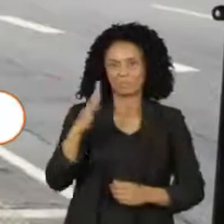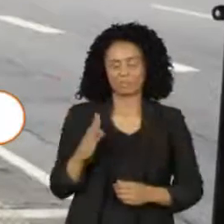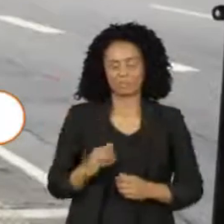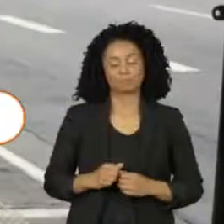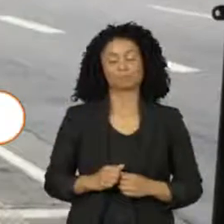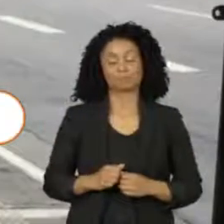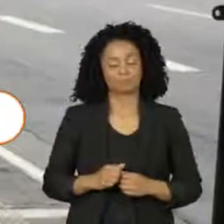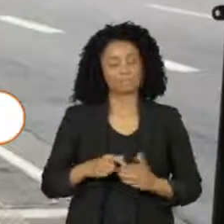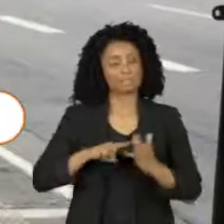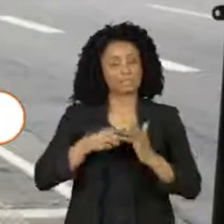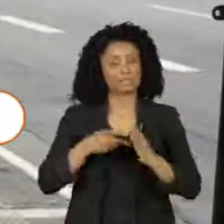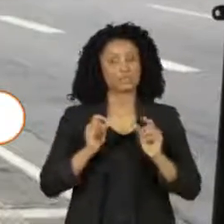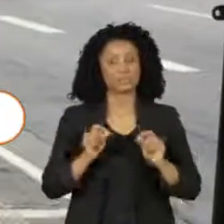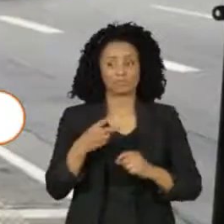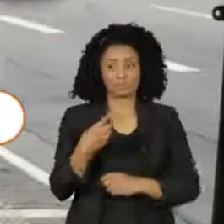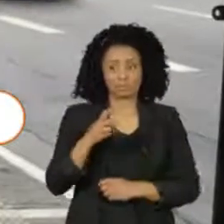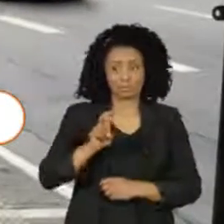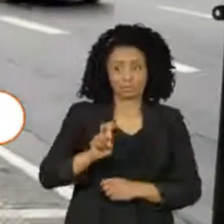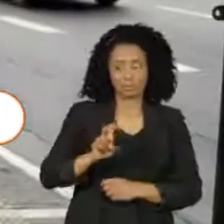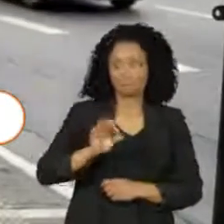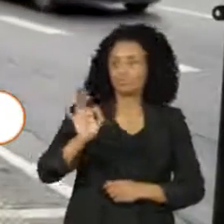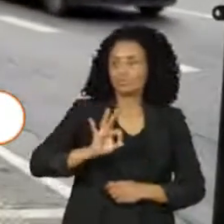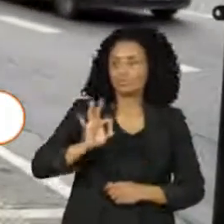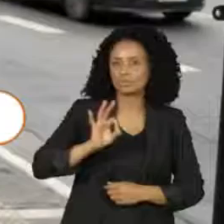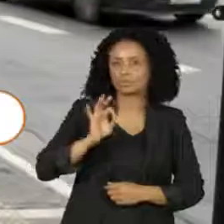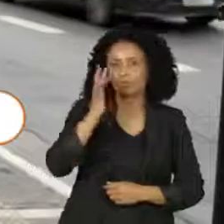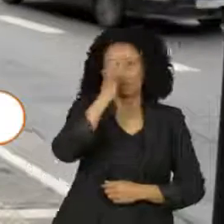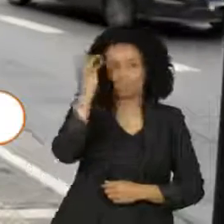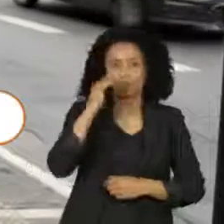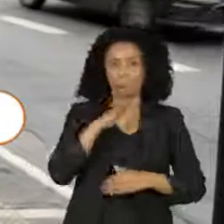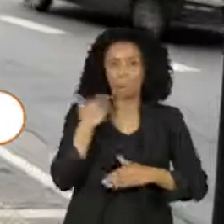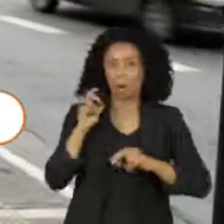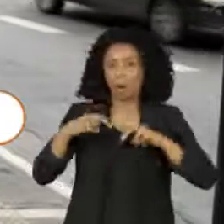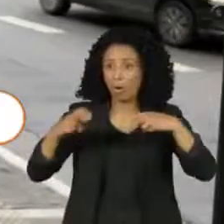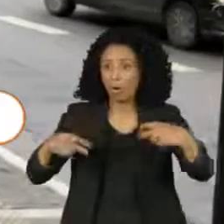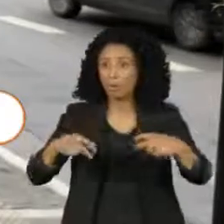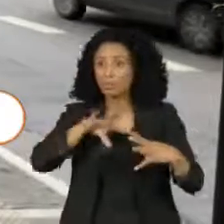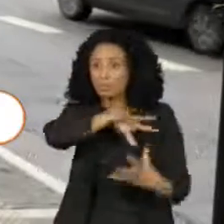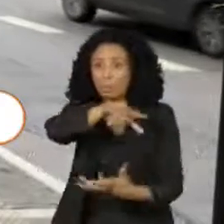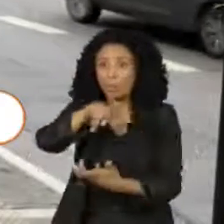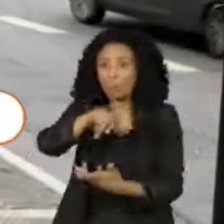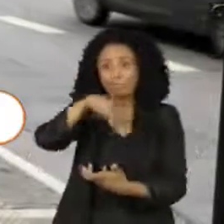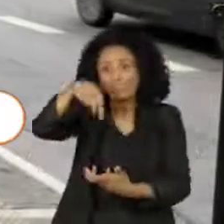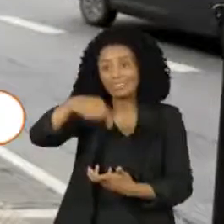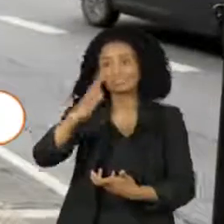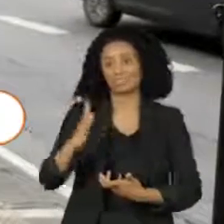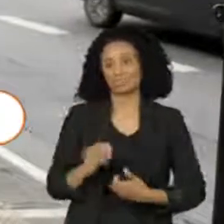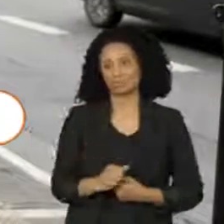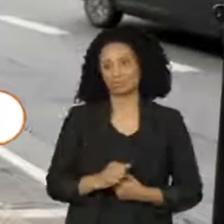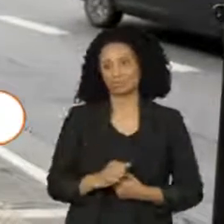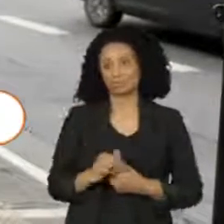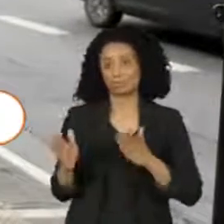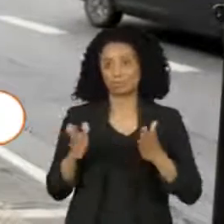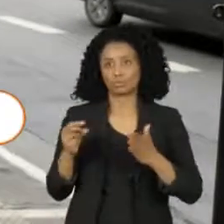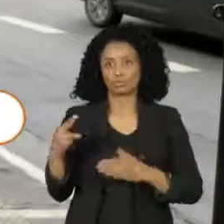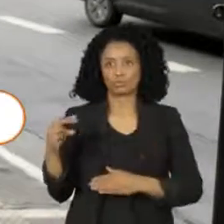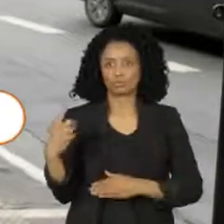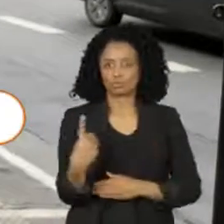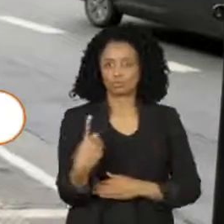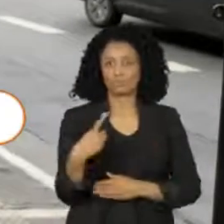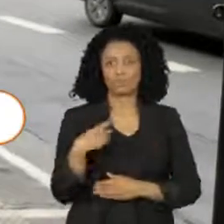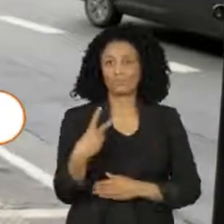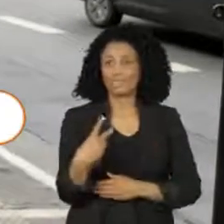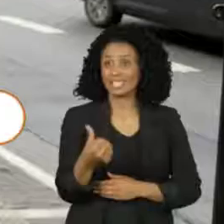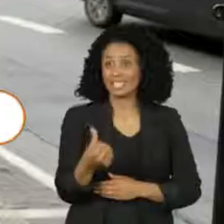que 20% das mortes do mundo foram aqui. Só em 2021 foram 26